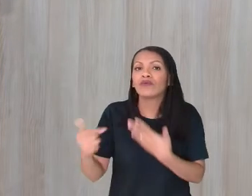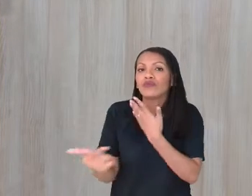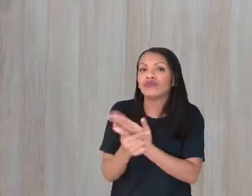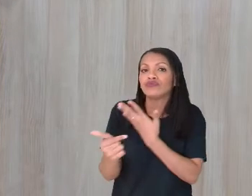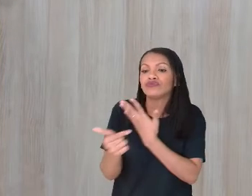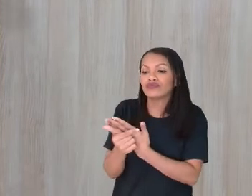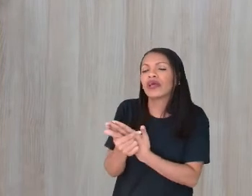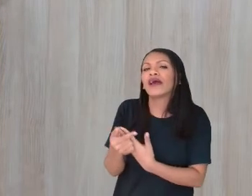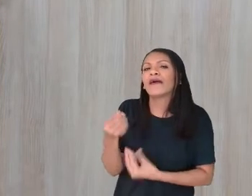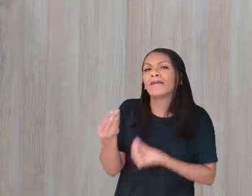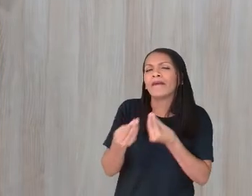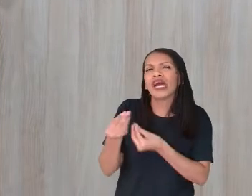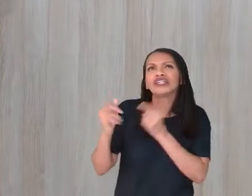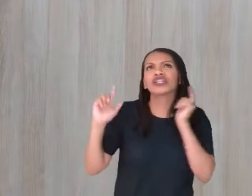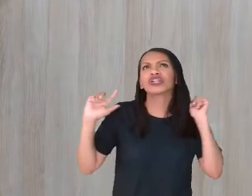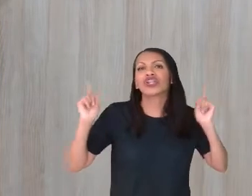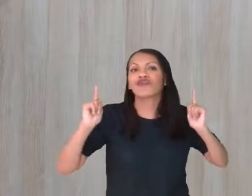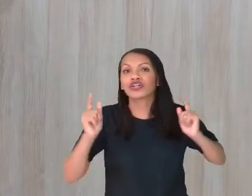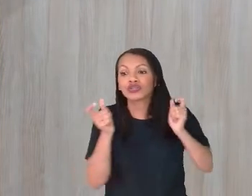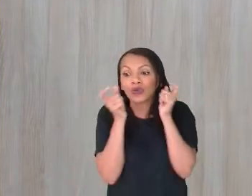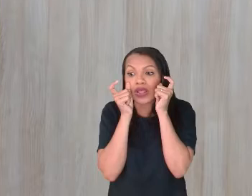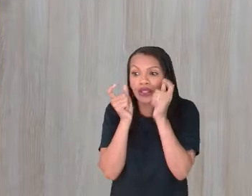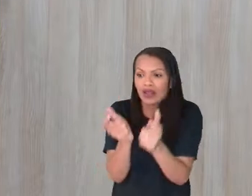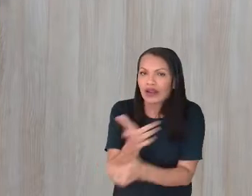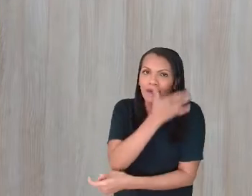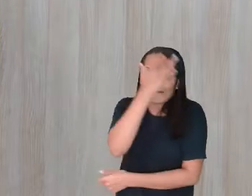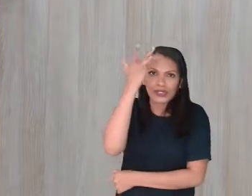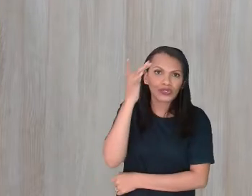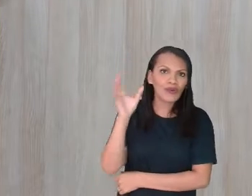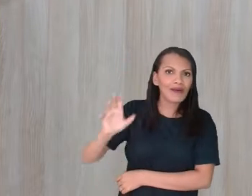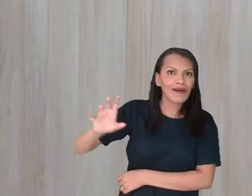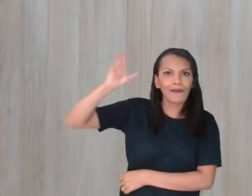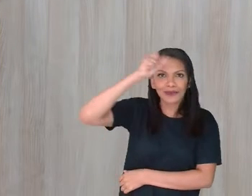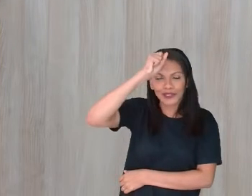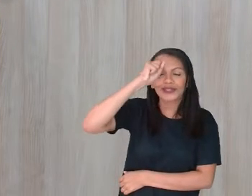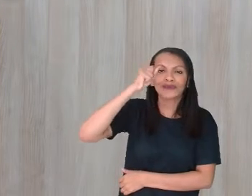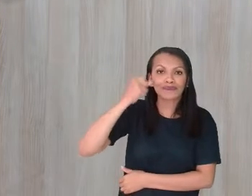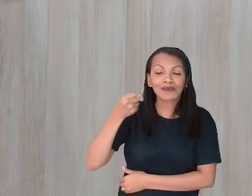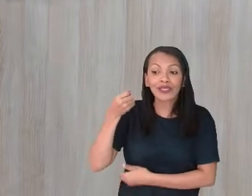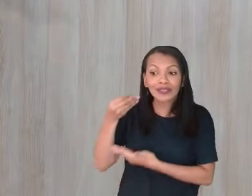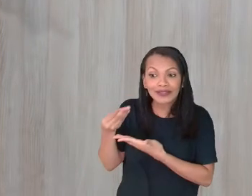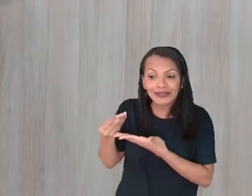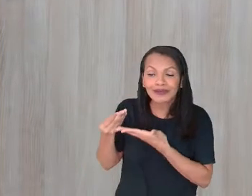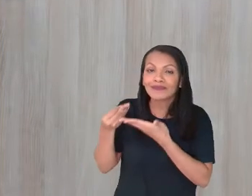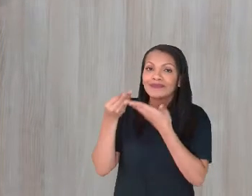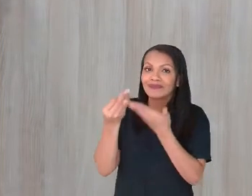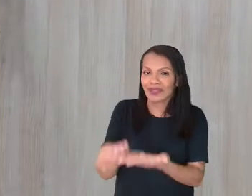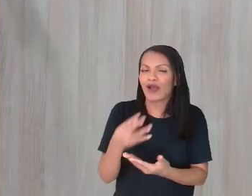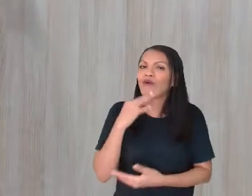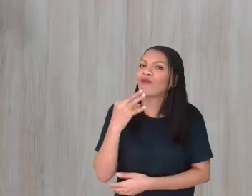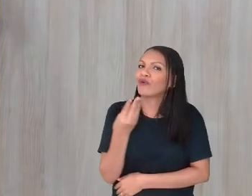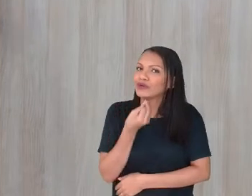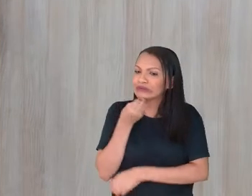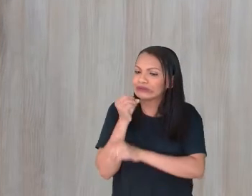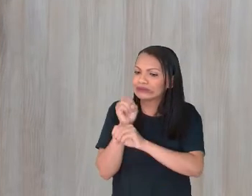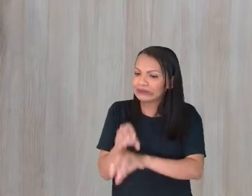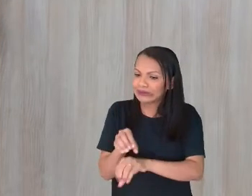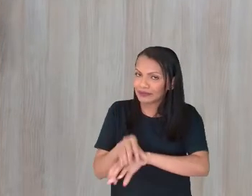é um jeito mais divertido, mais interessante, mais envolvente de passar o conhecimento. Lembrando que uma das funções